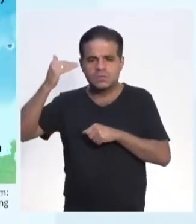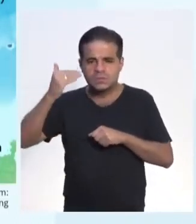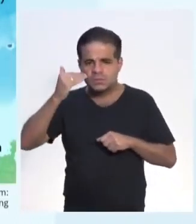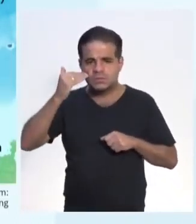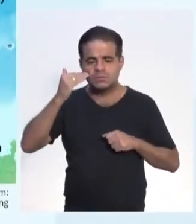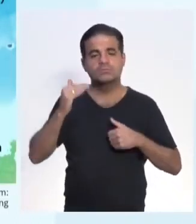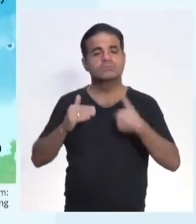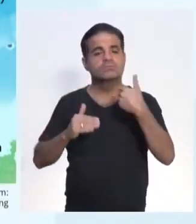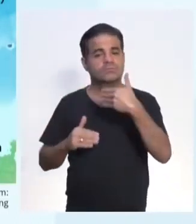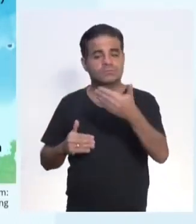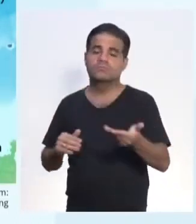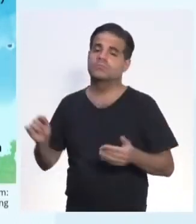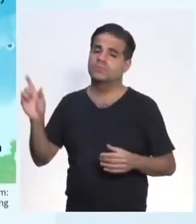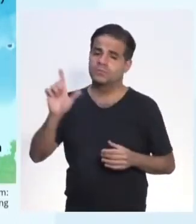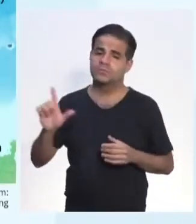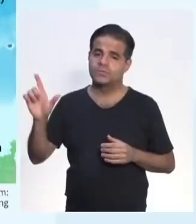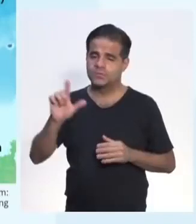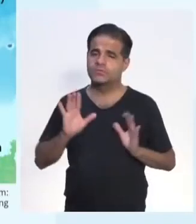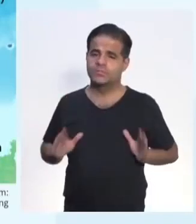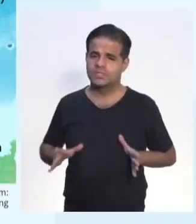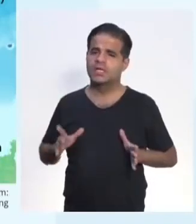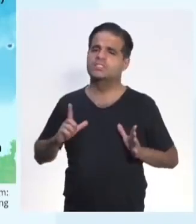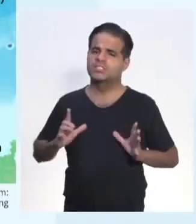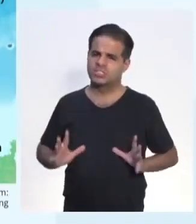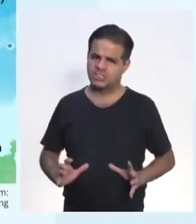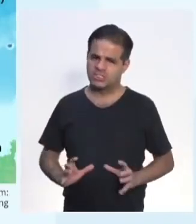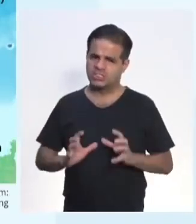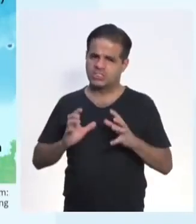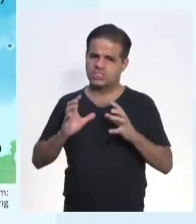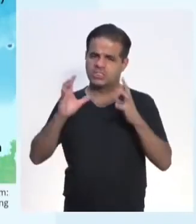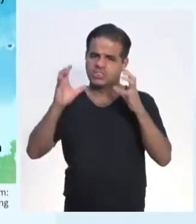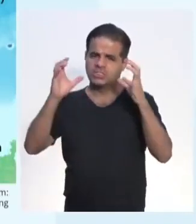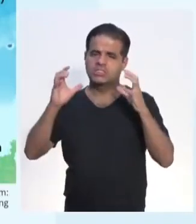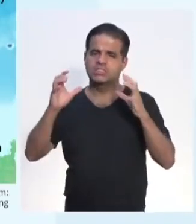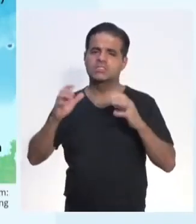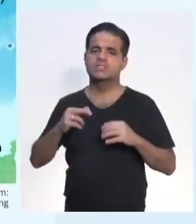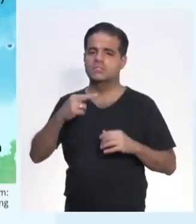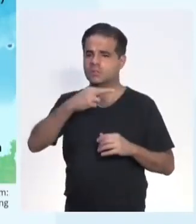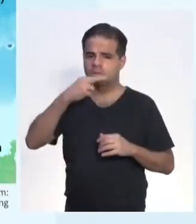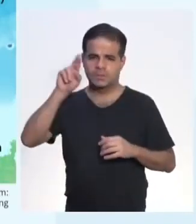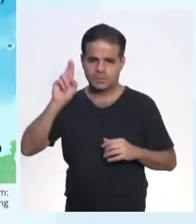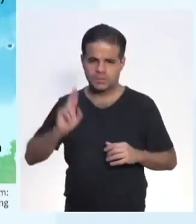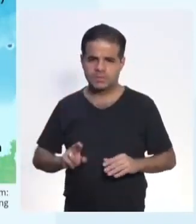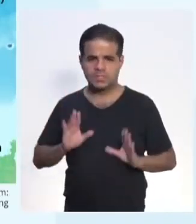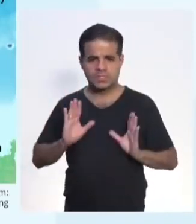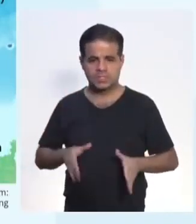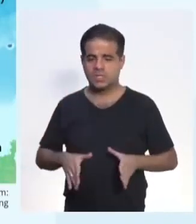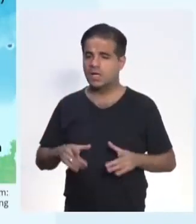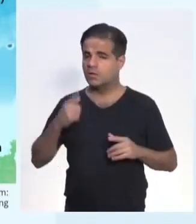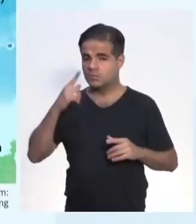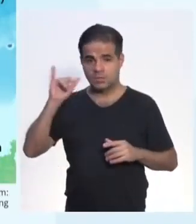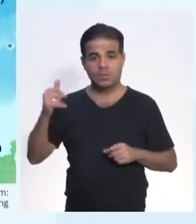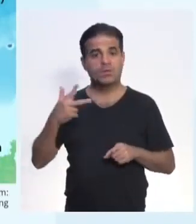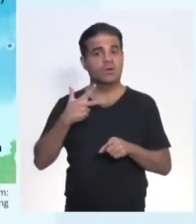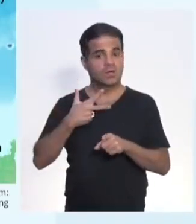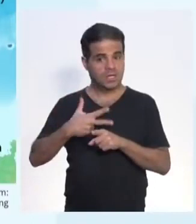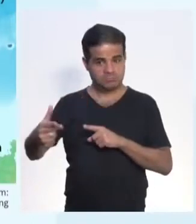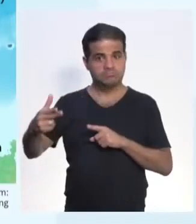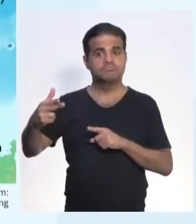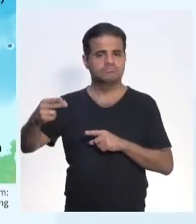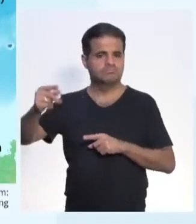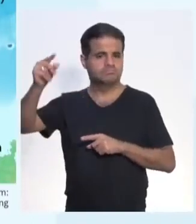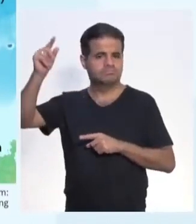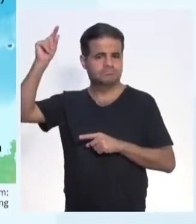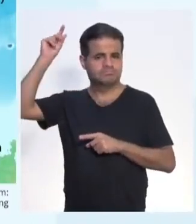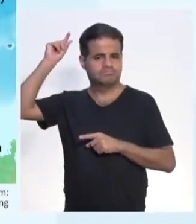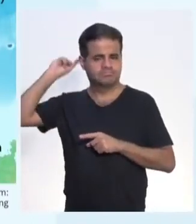coreanos. E, é claro, já havia uma briguinha do Japão com a Rússia, o Japão havia ganhado a batalha